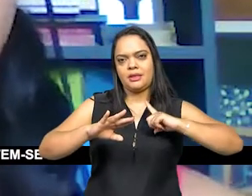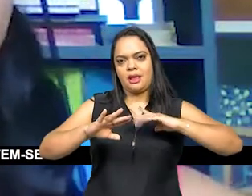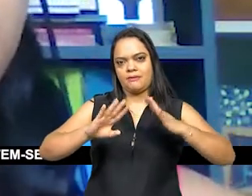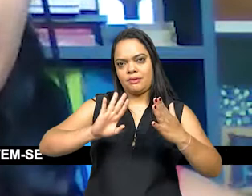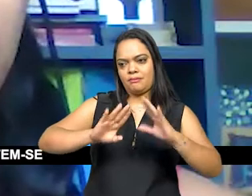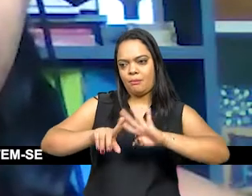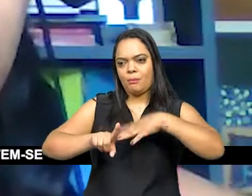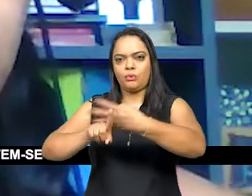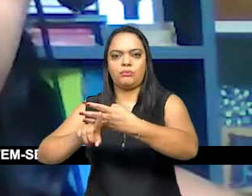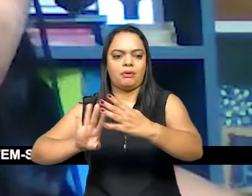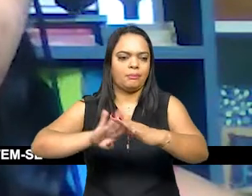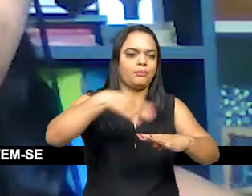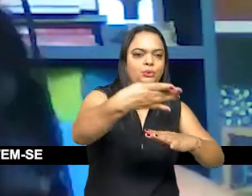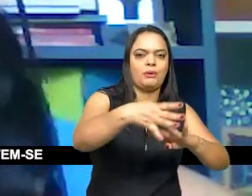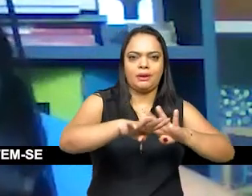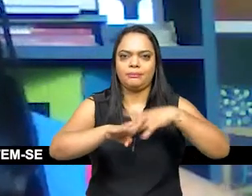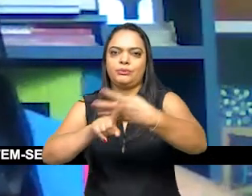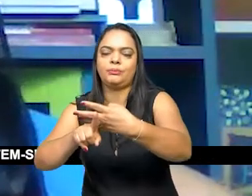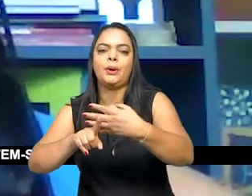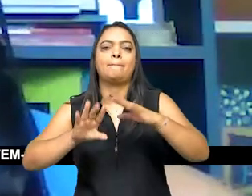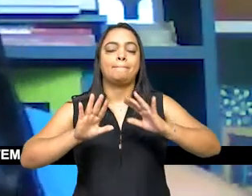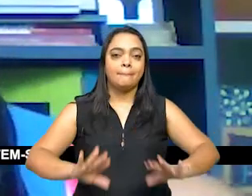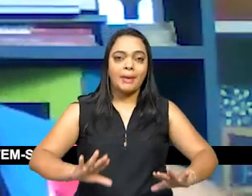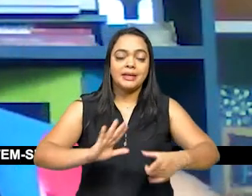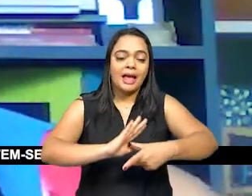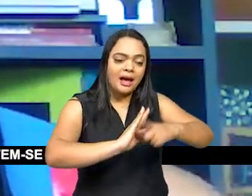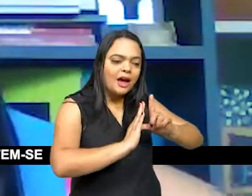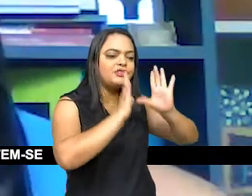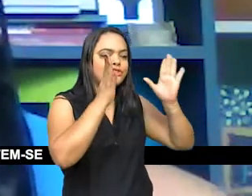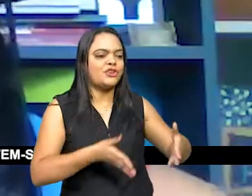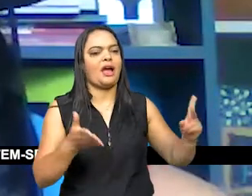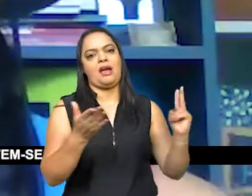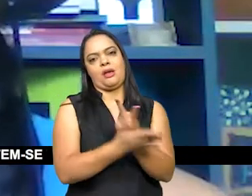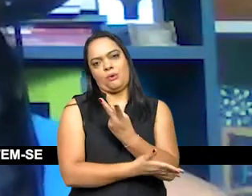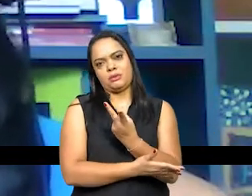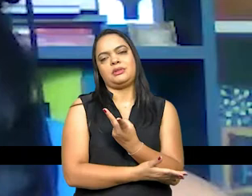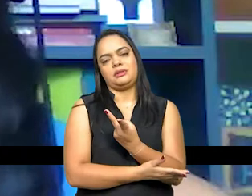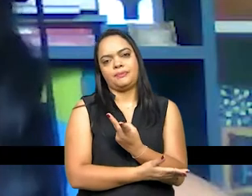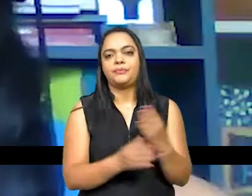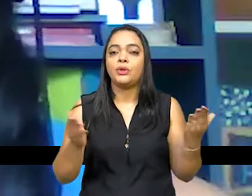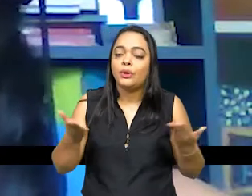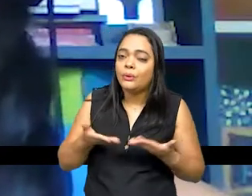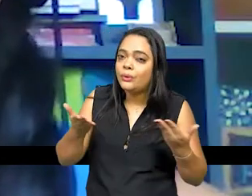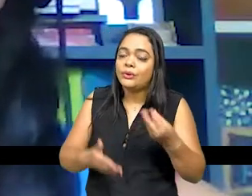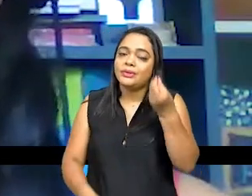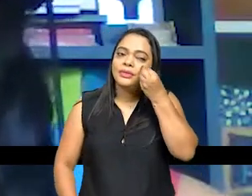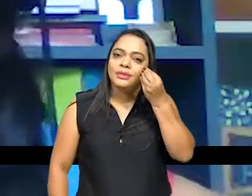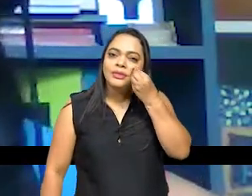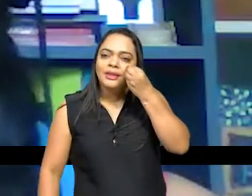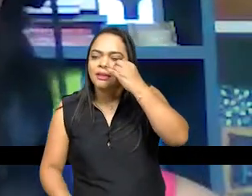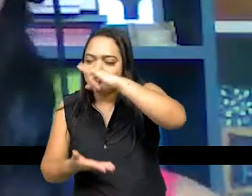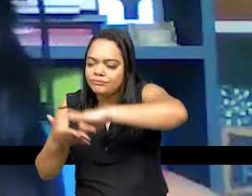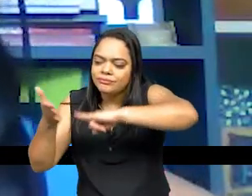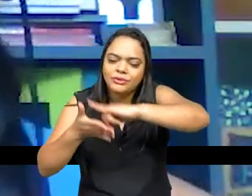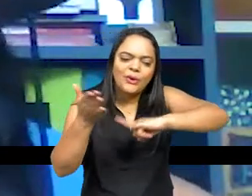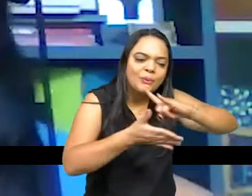que tem um existir pregresso, né? E hoje tem se buscado muito documentos